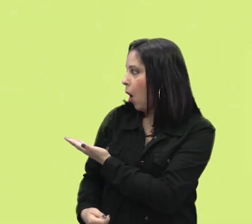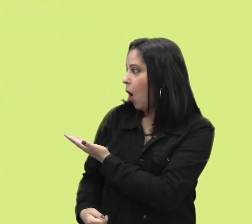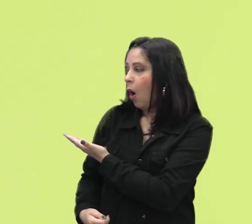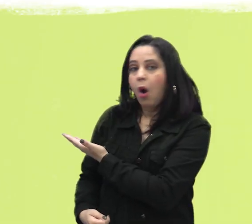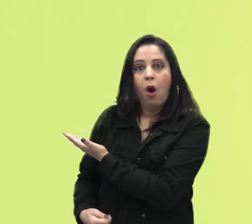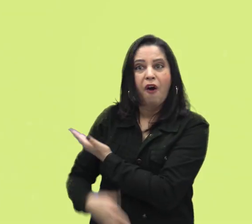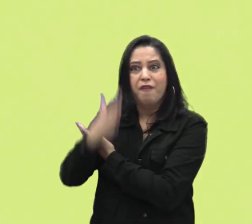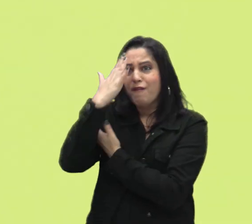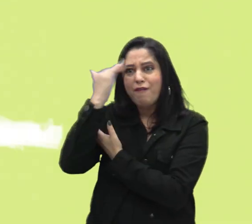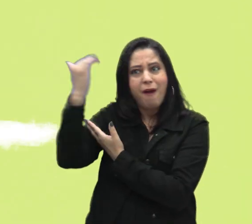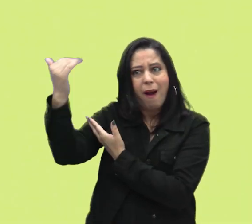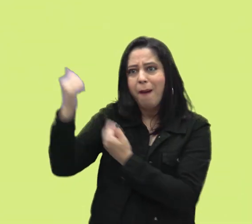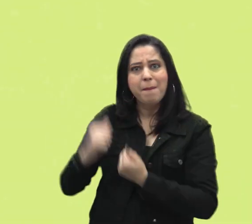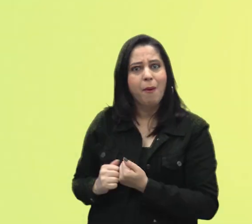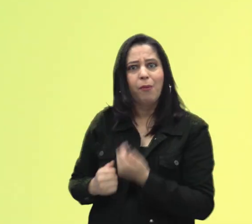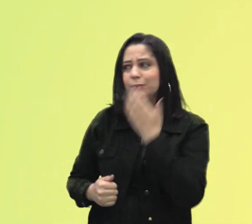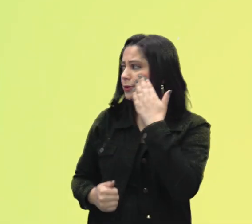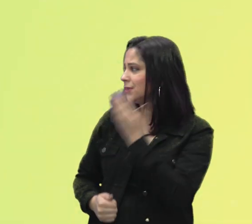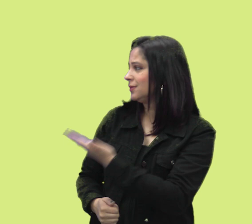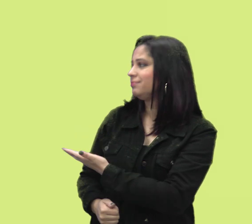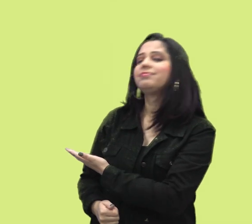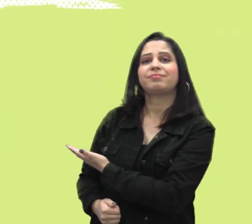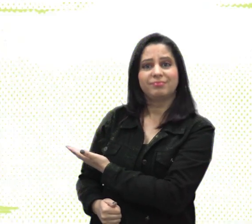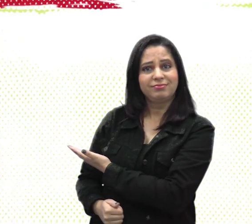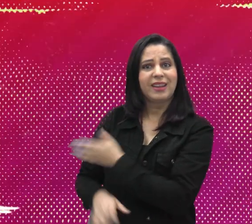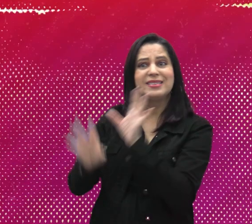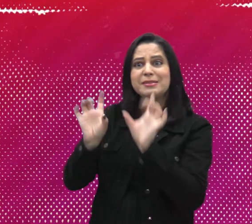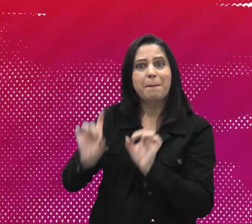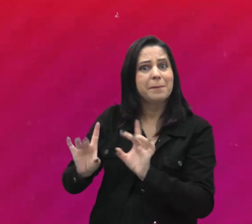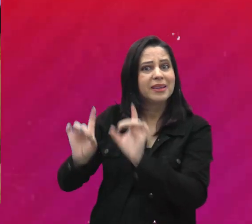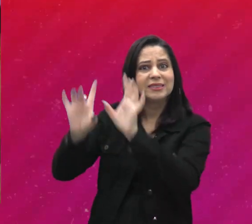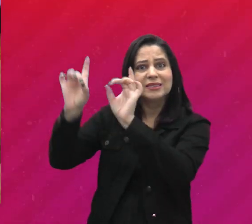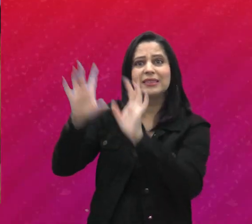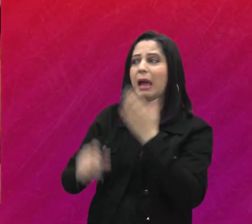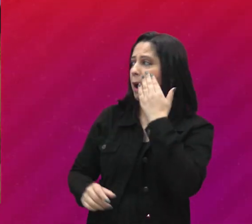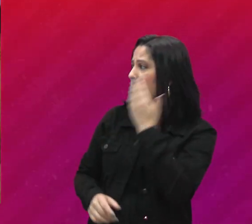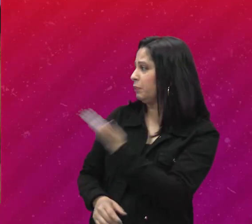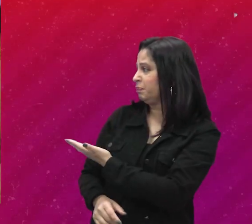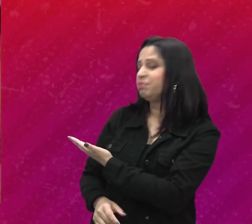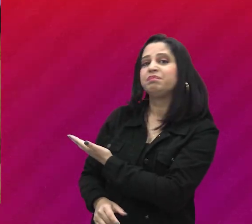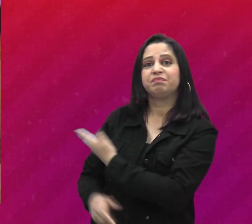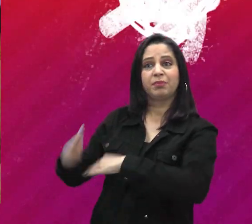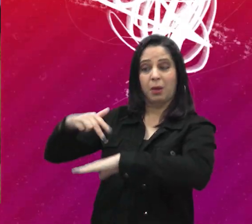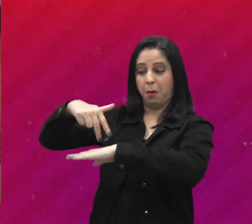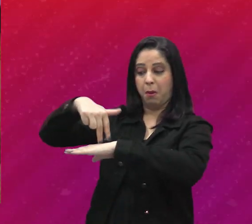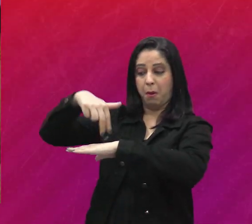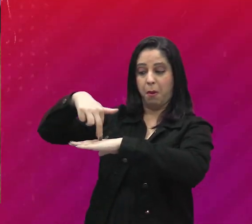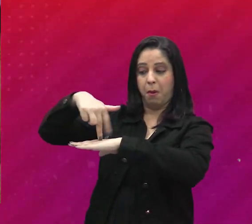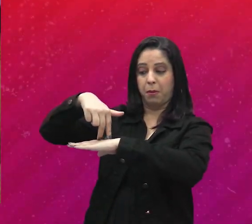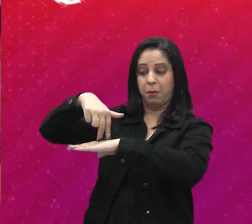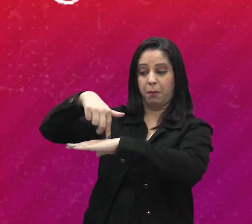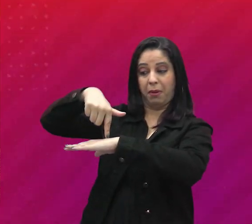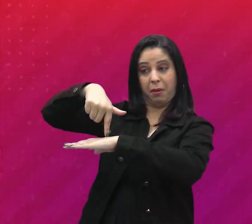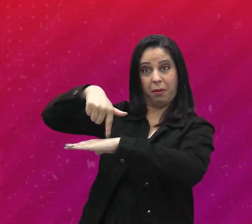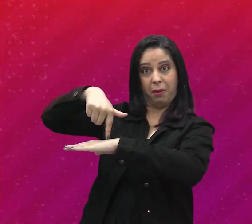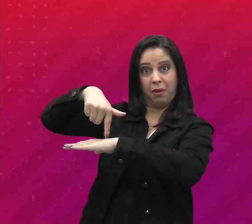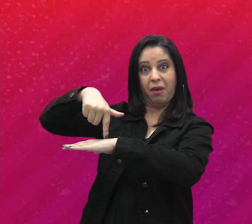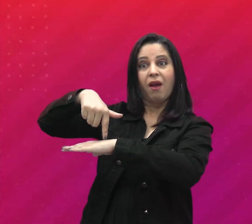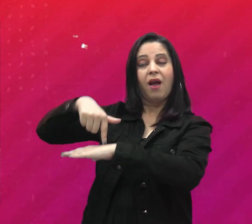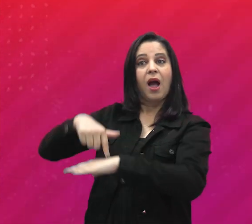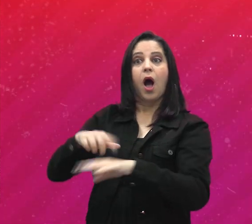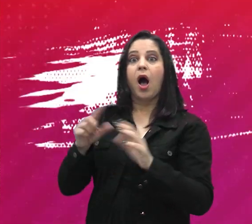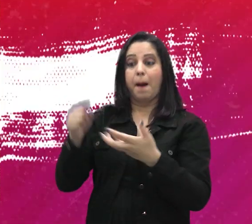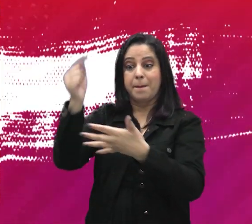do filme, contracenando comigo Paulinho Serra, Bruno Garcia, tinha Danilo Gentili, Nani People. Cara, uma